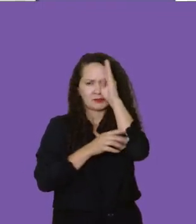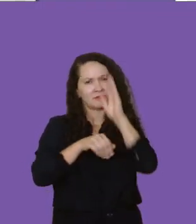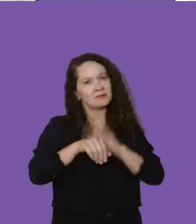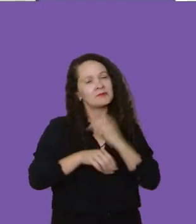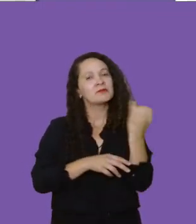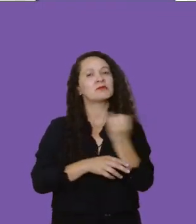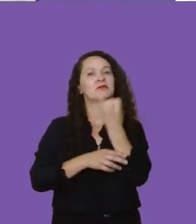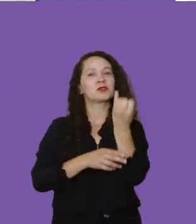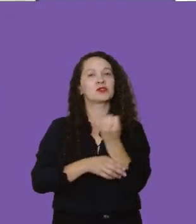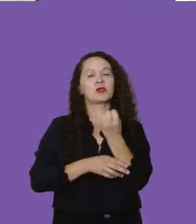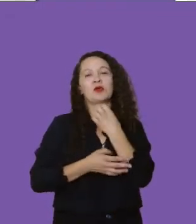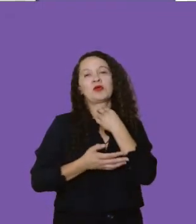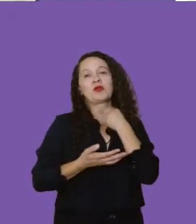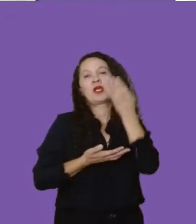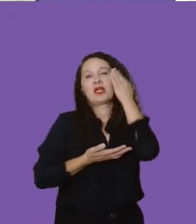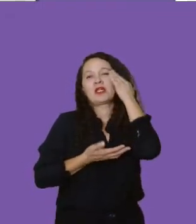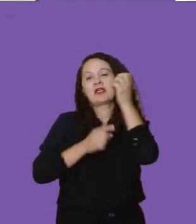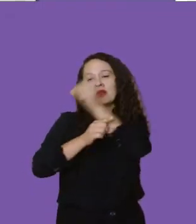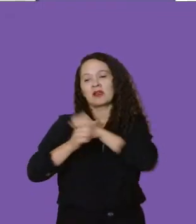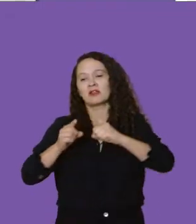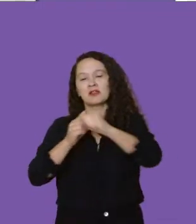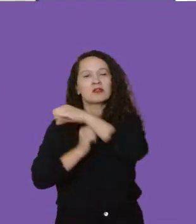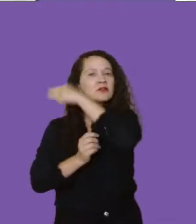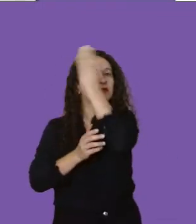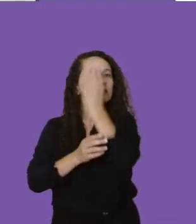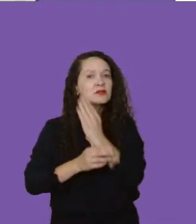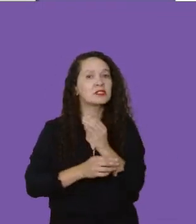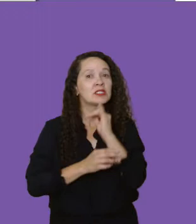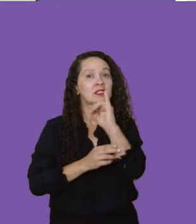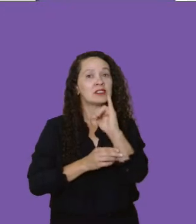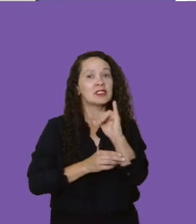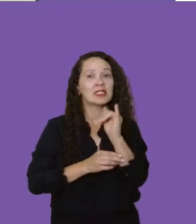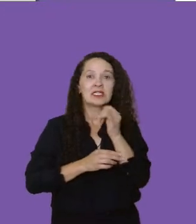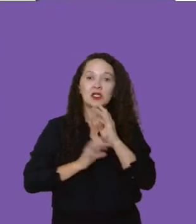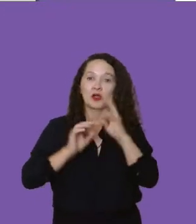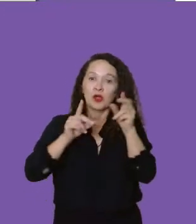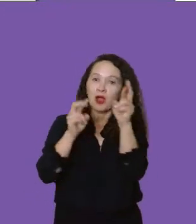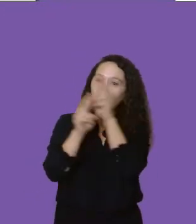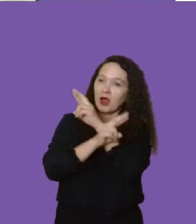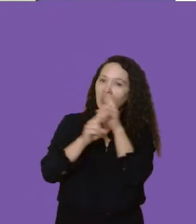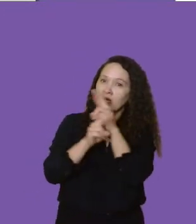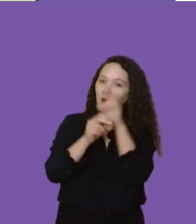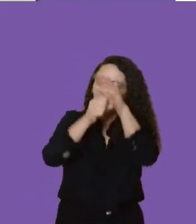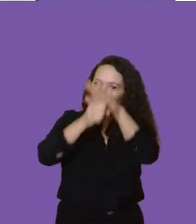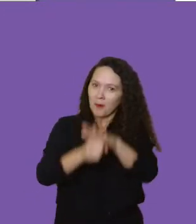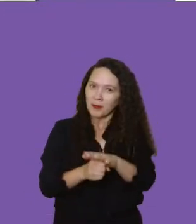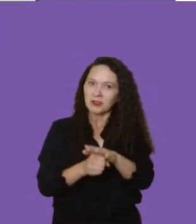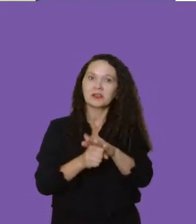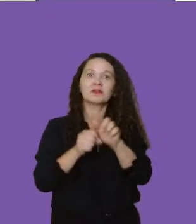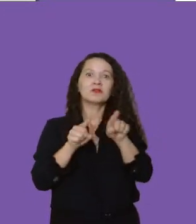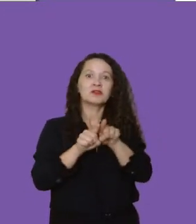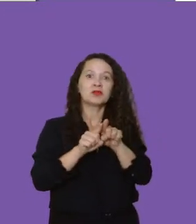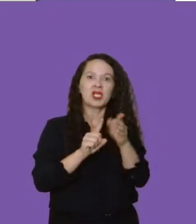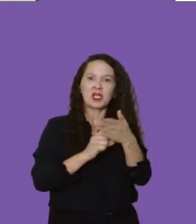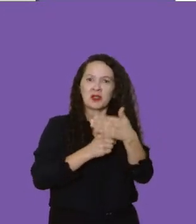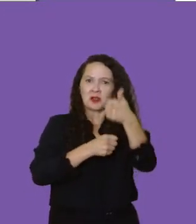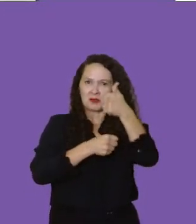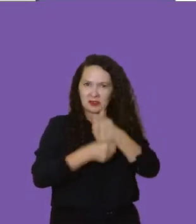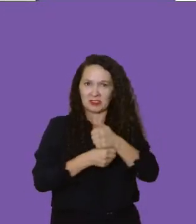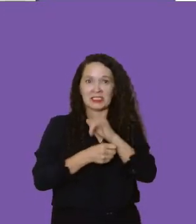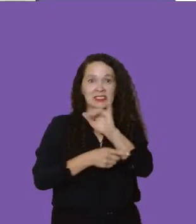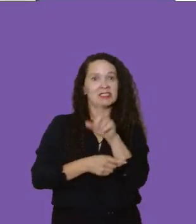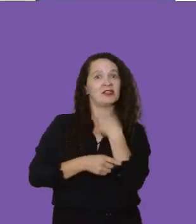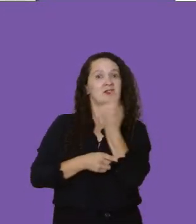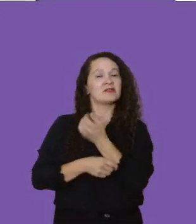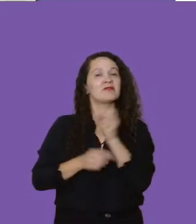fundamental. Não se pode entender a sociedade brasileira e todas as suas relações de opressão e dominação se nós não